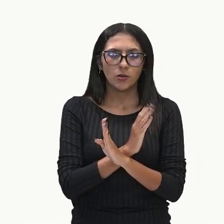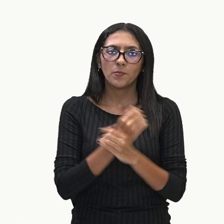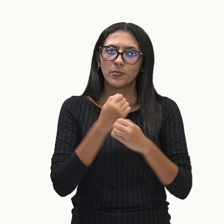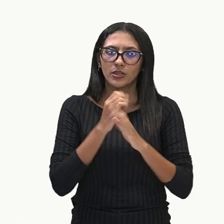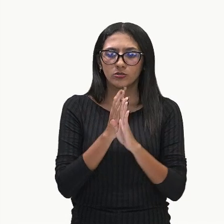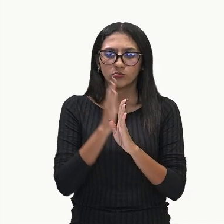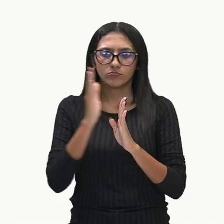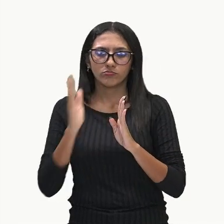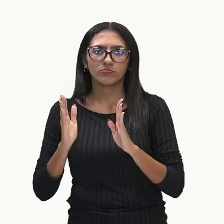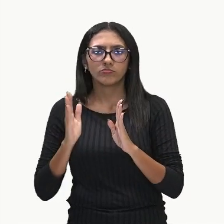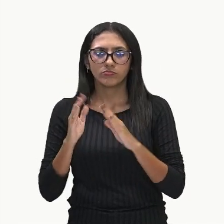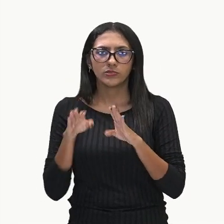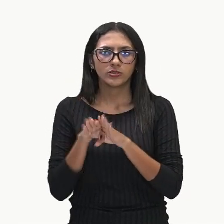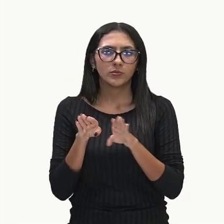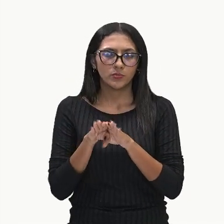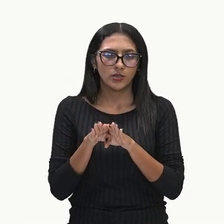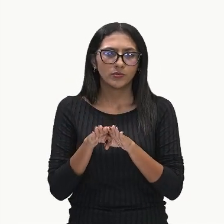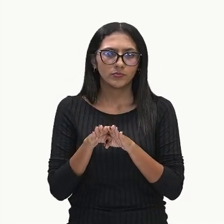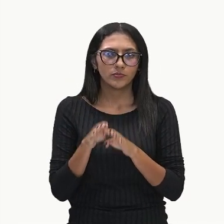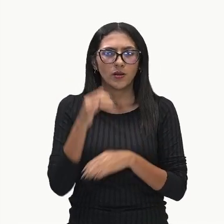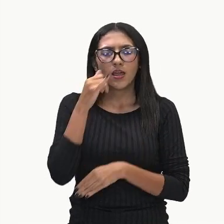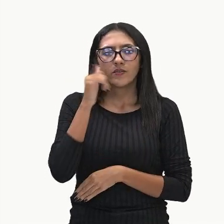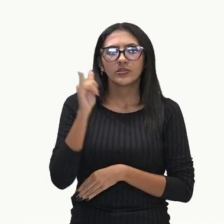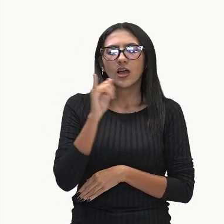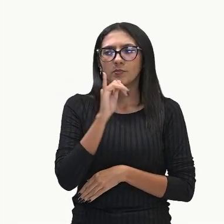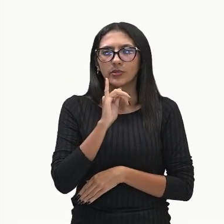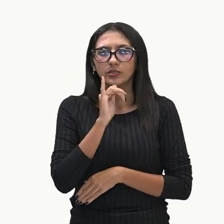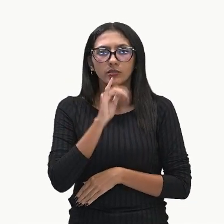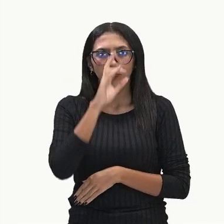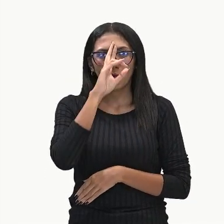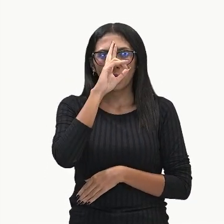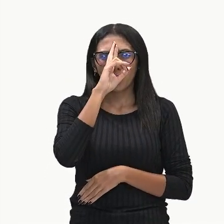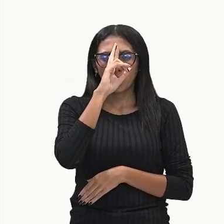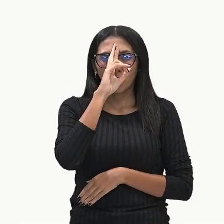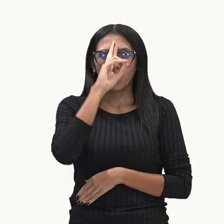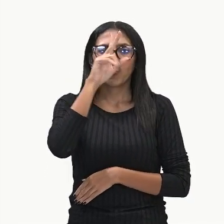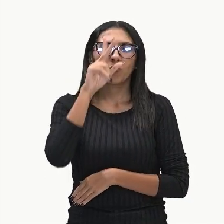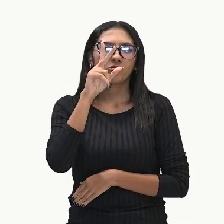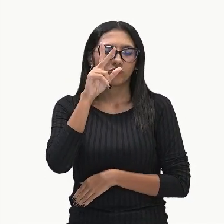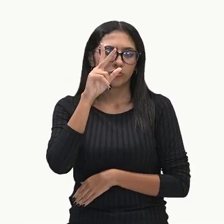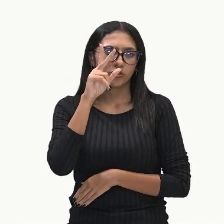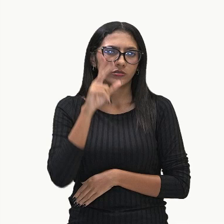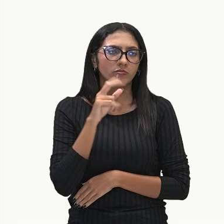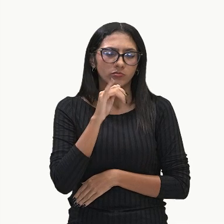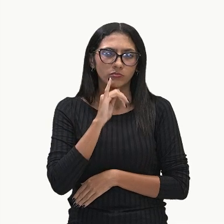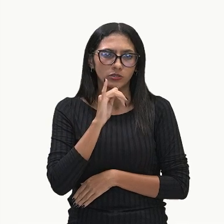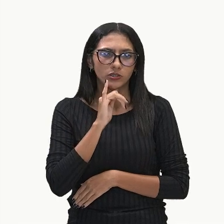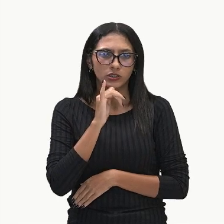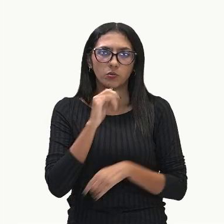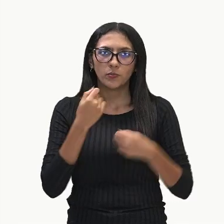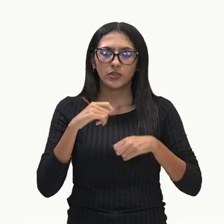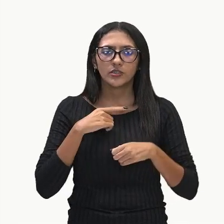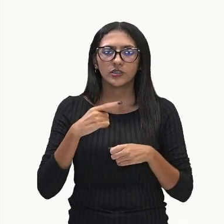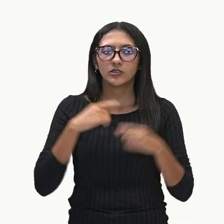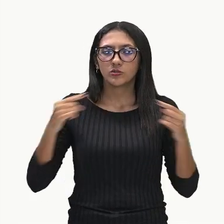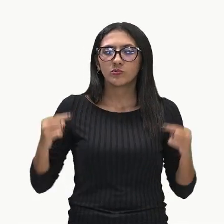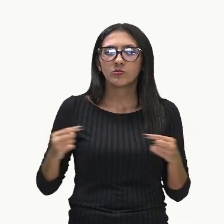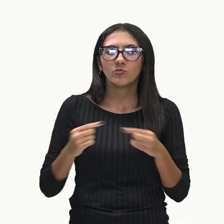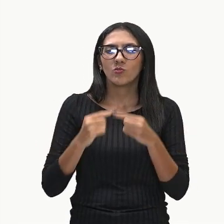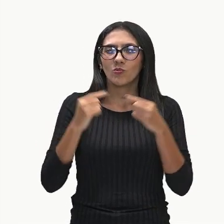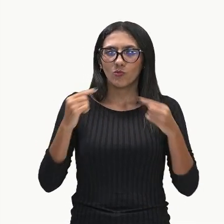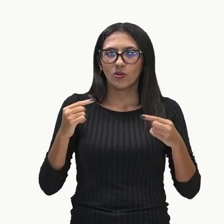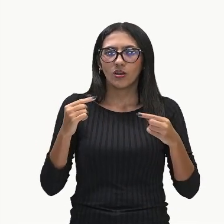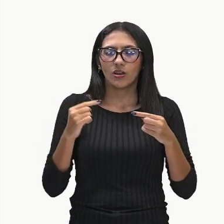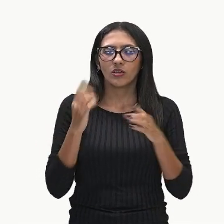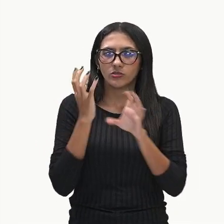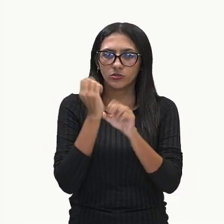fazer para o outro, para não ter briga ali, entendeu? Que nem em casa, quando o que a mãe faz para um, tem que fazer para o outro para a paz reinar. Então,